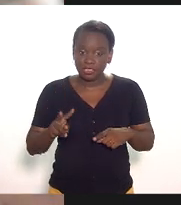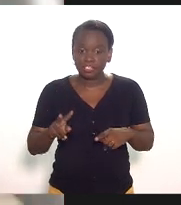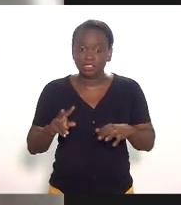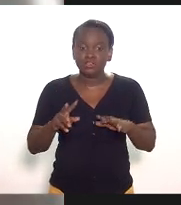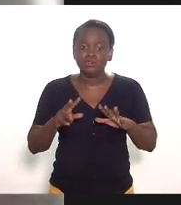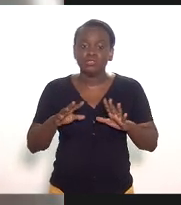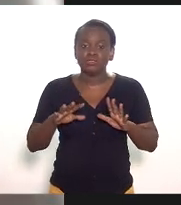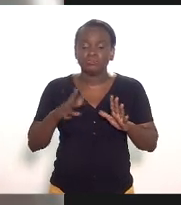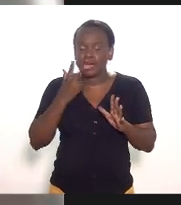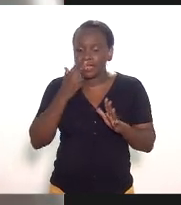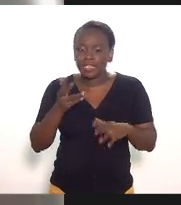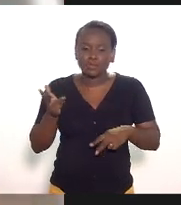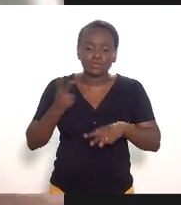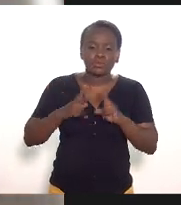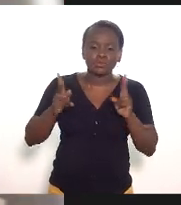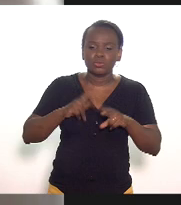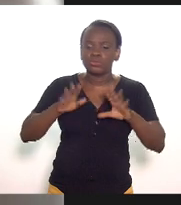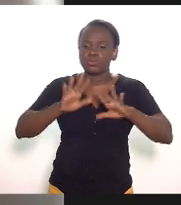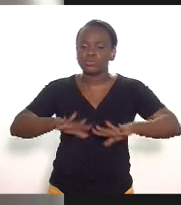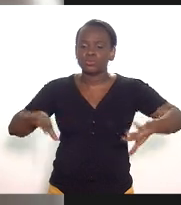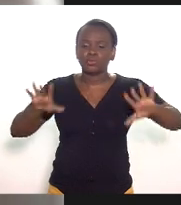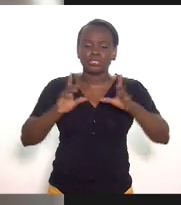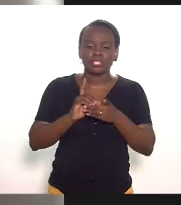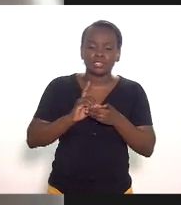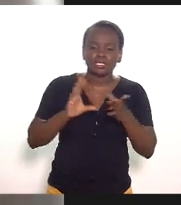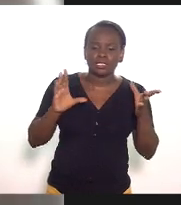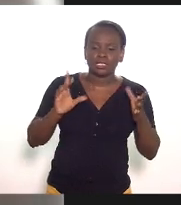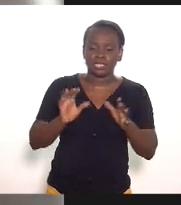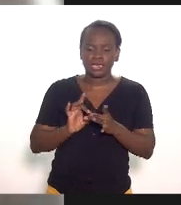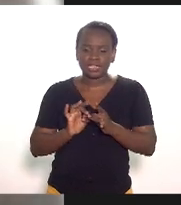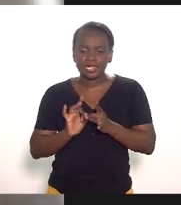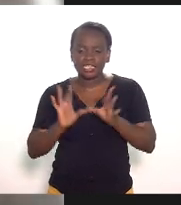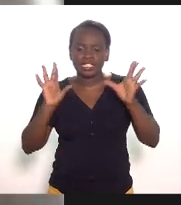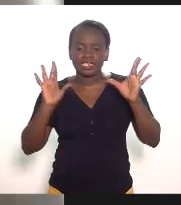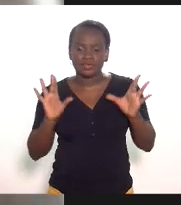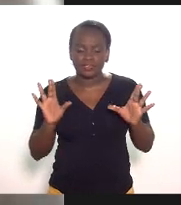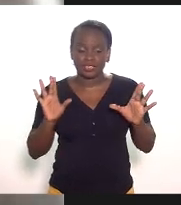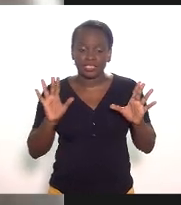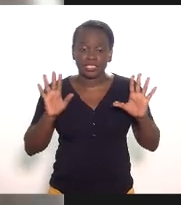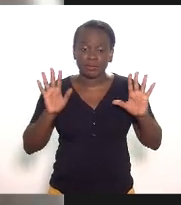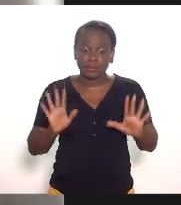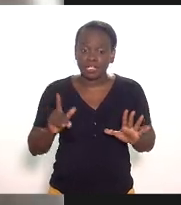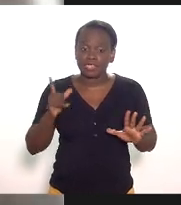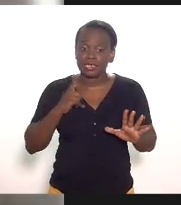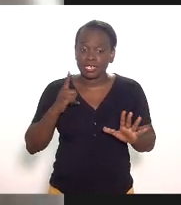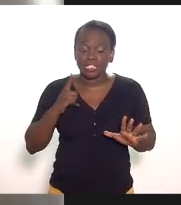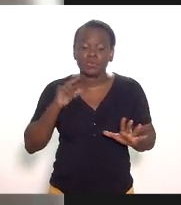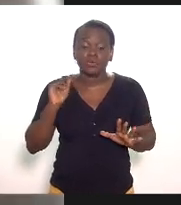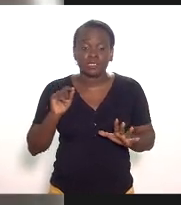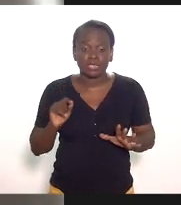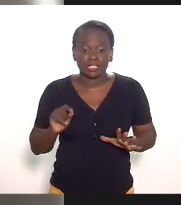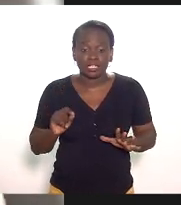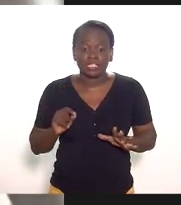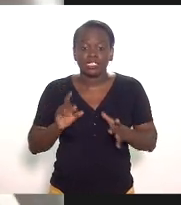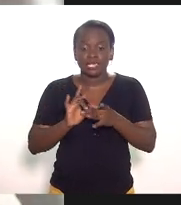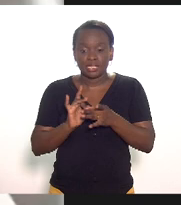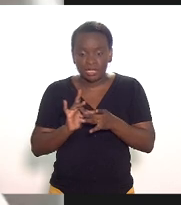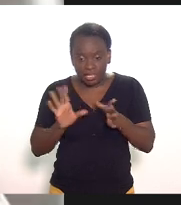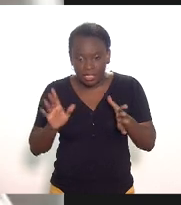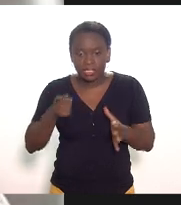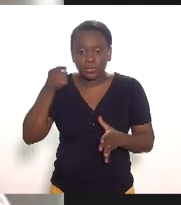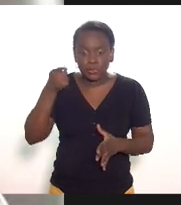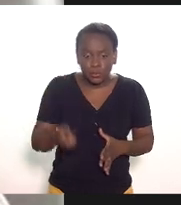um arcabouço de democracia, de liberdade, ele está nada mais nada menos que